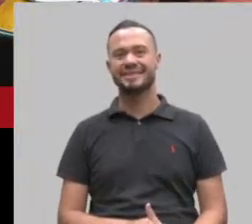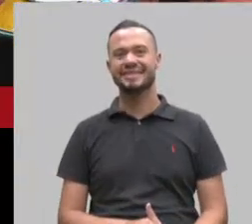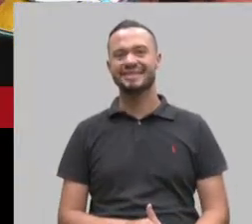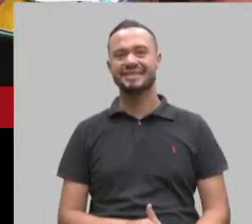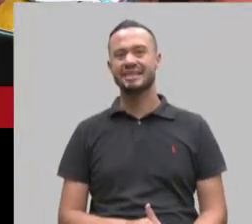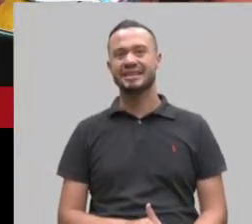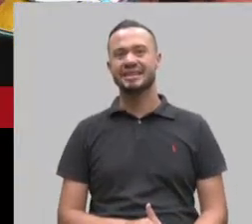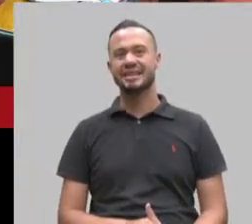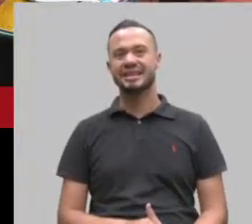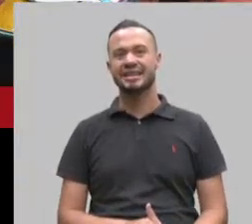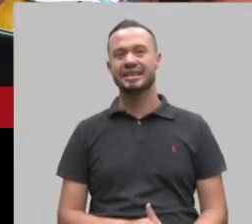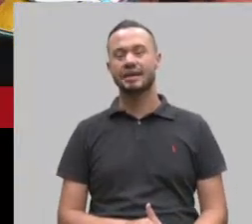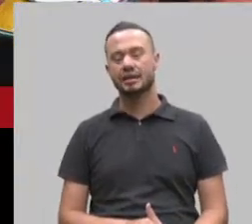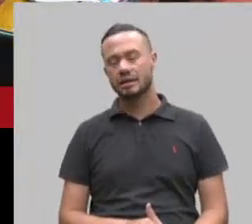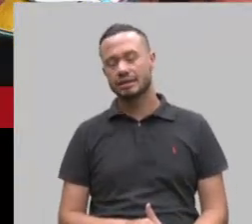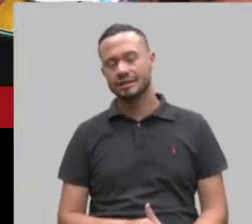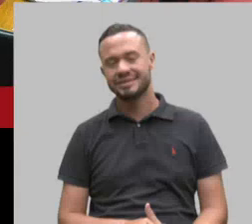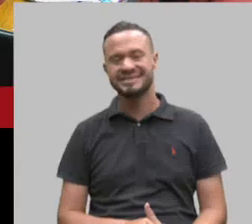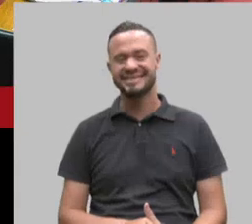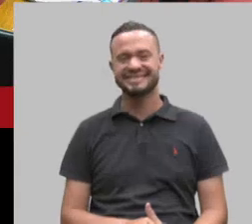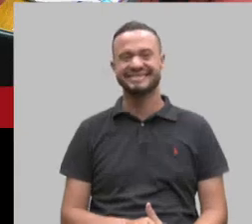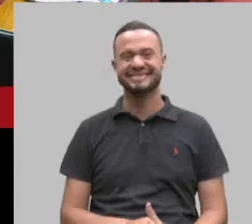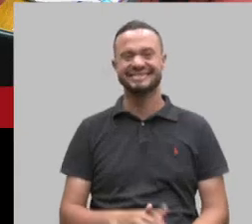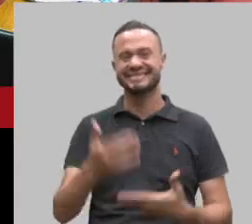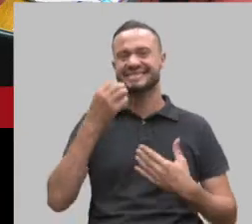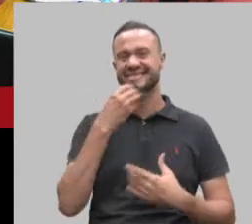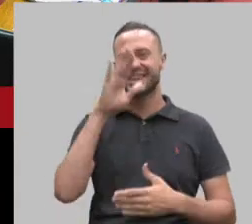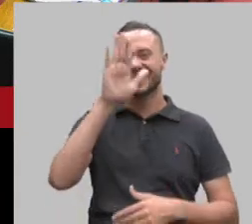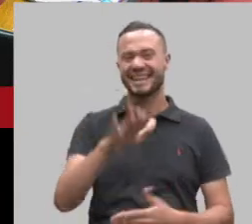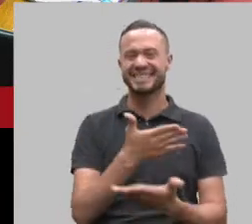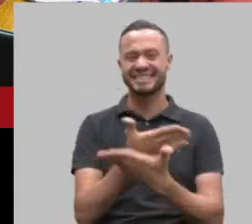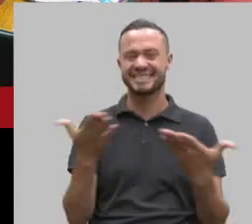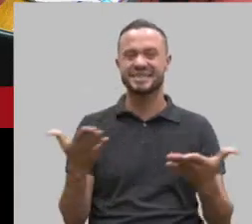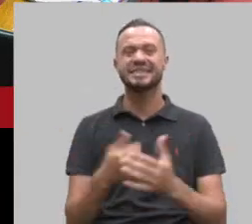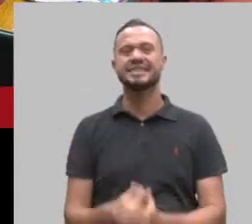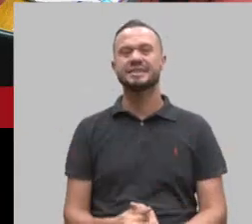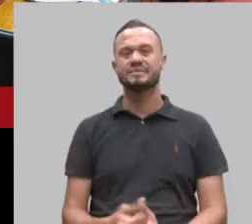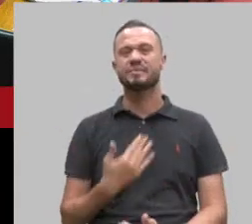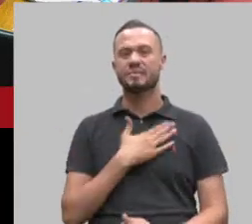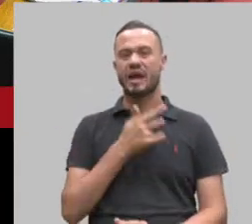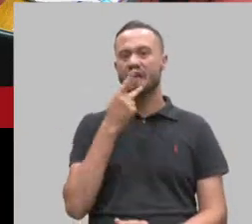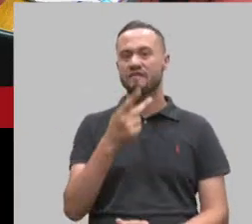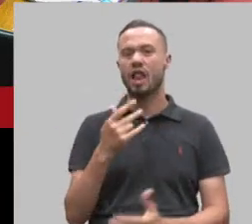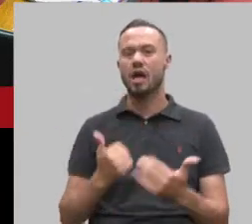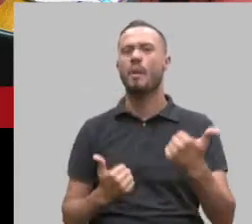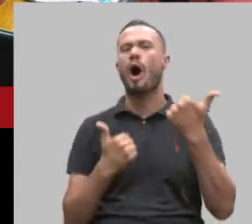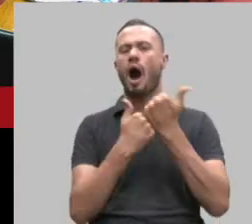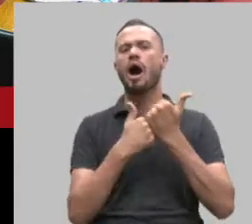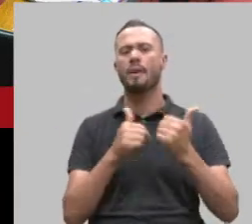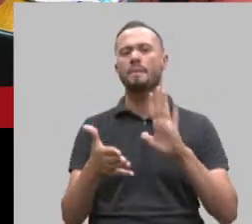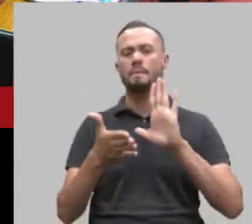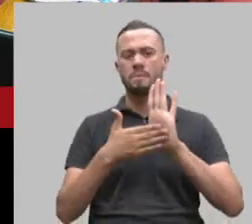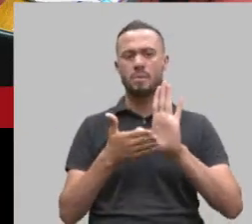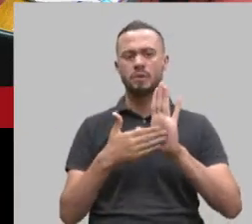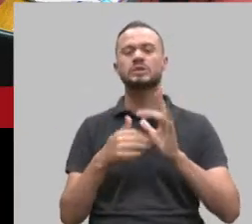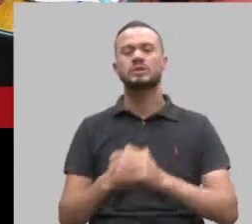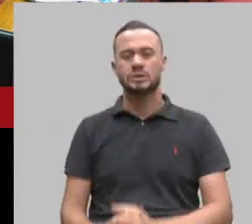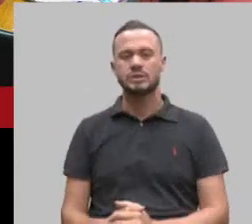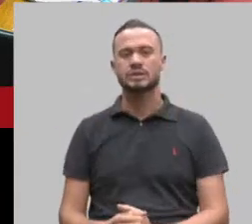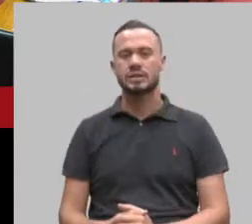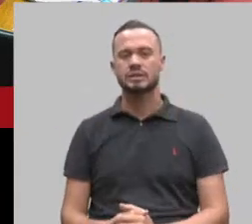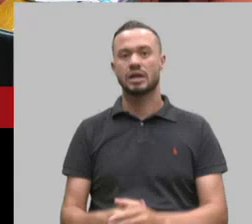vor boa tarde a todos eu quero declarar aqui diretamente o meu apoio a esta proposta nós vemos que o